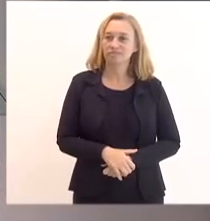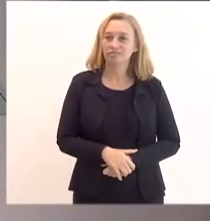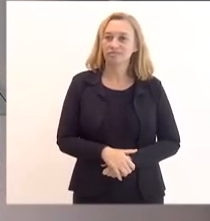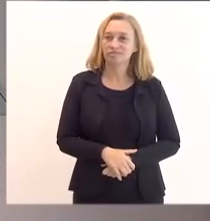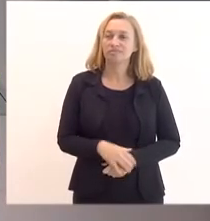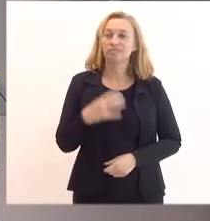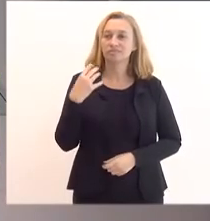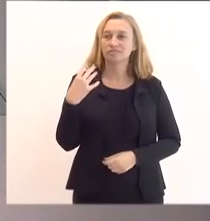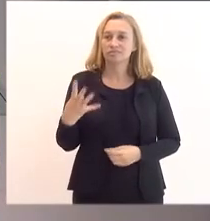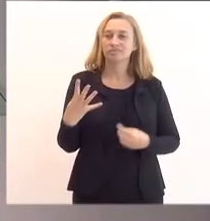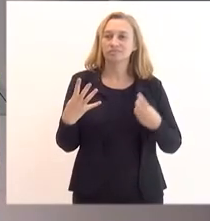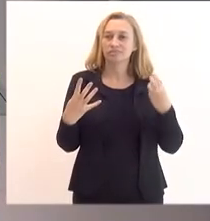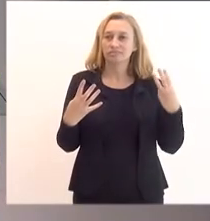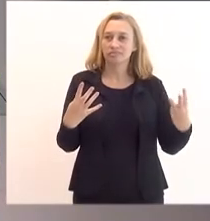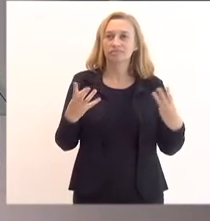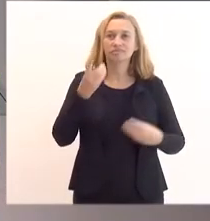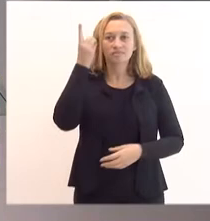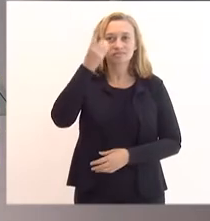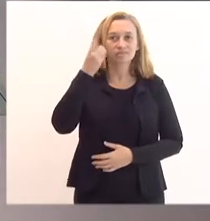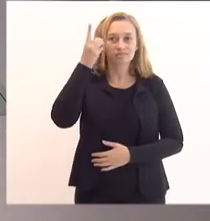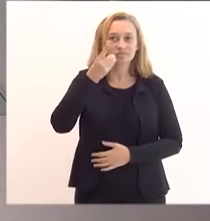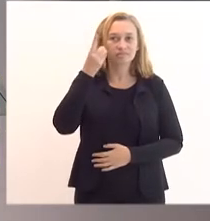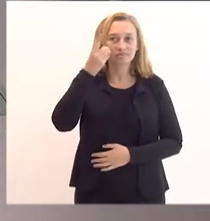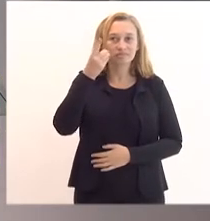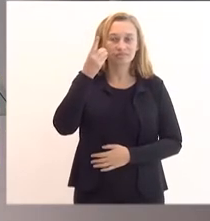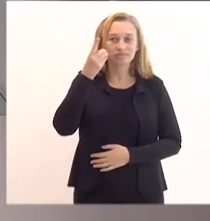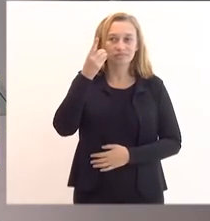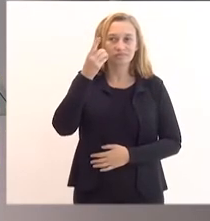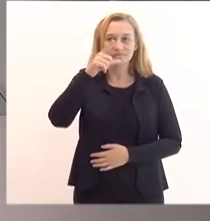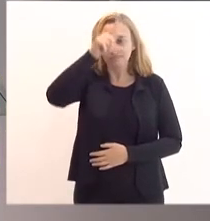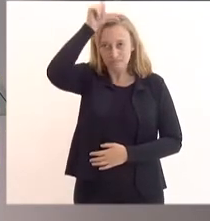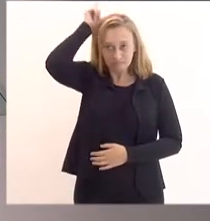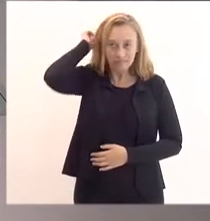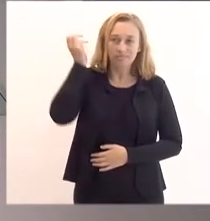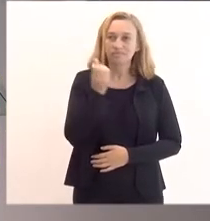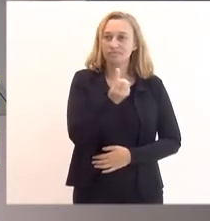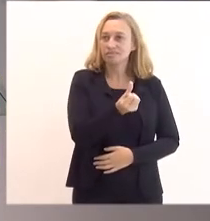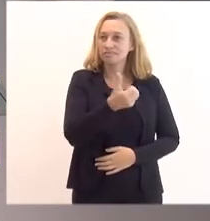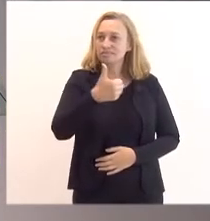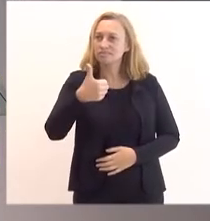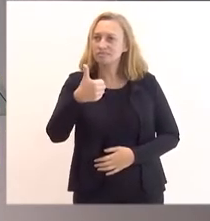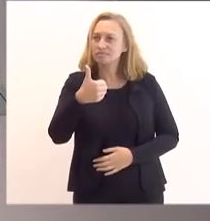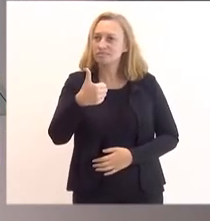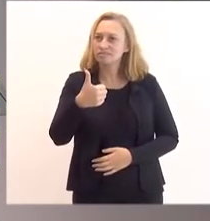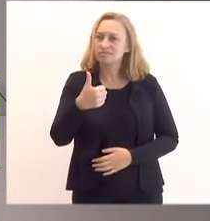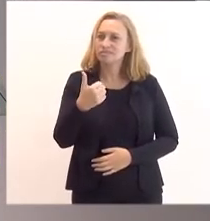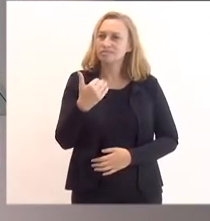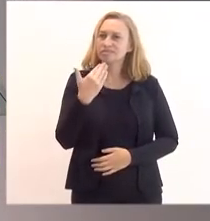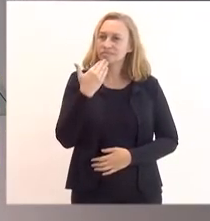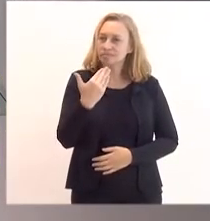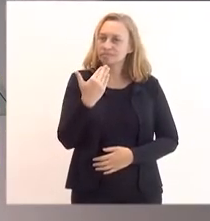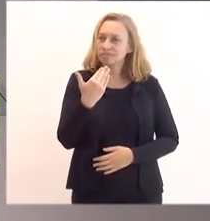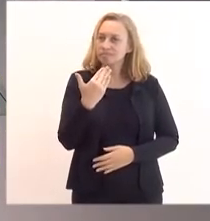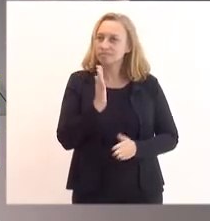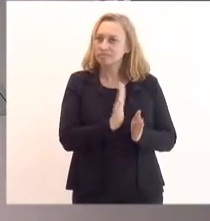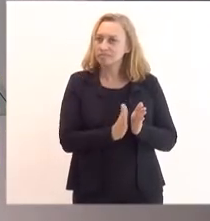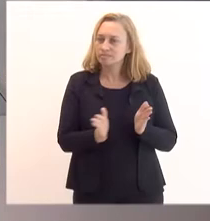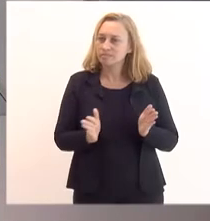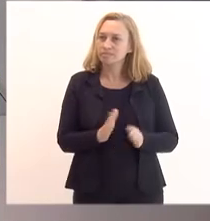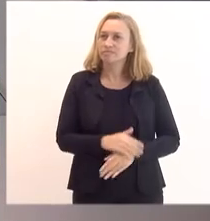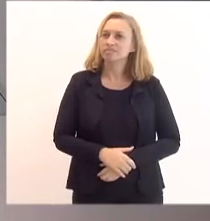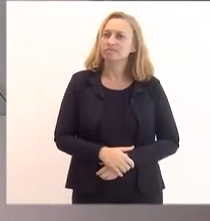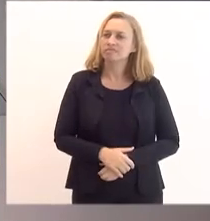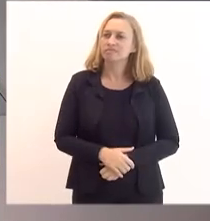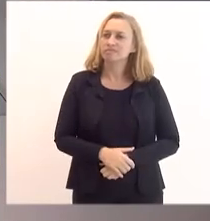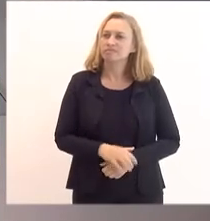4-3, ok? Deputado Luiz Paulo, sobre o 61, Vossa Excelência fez uma questão de ordem. Da